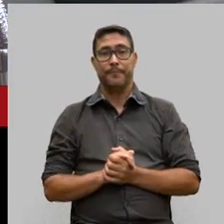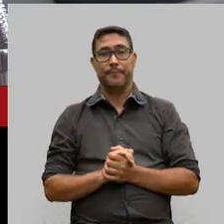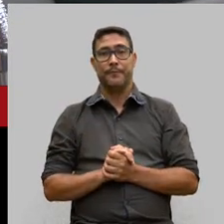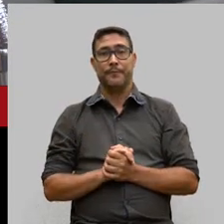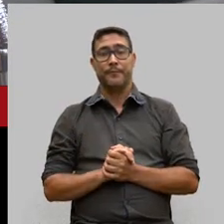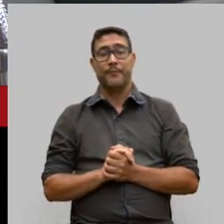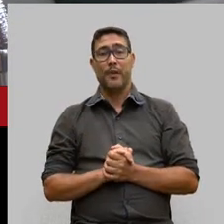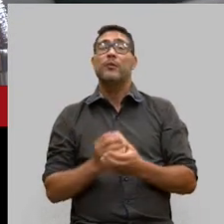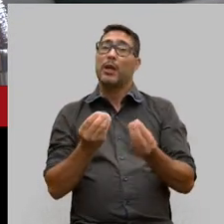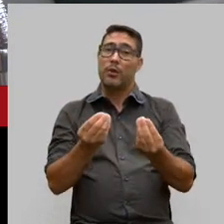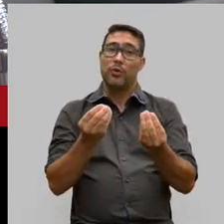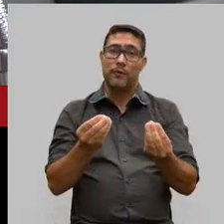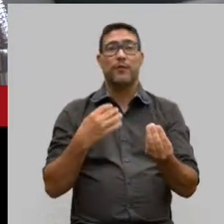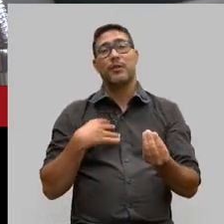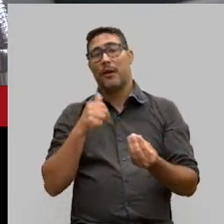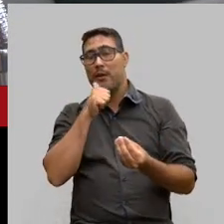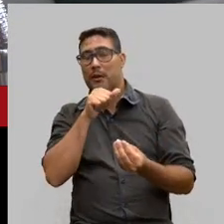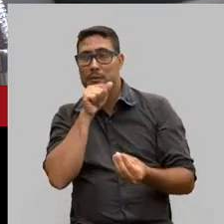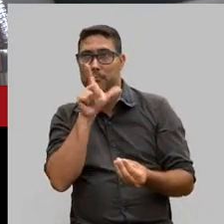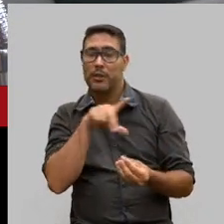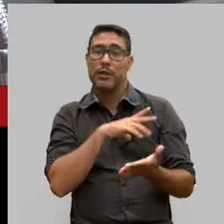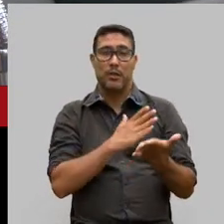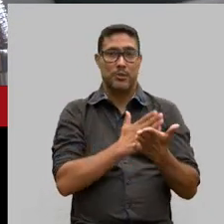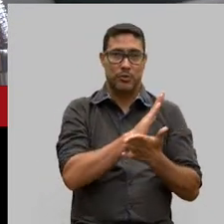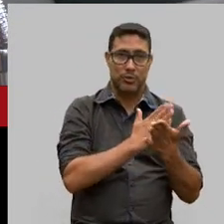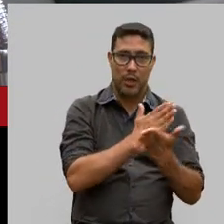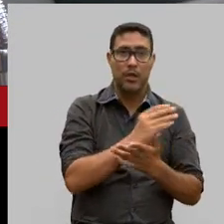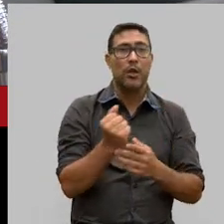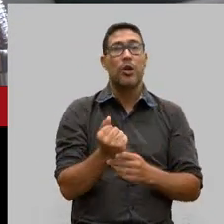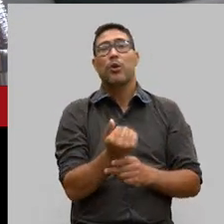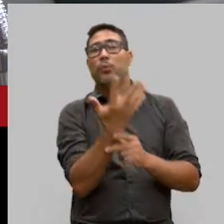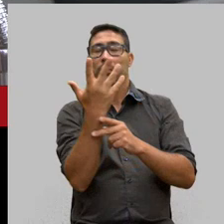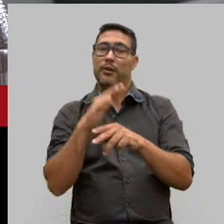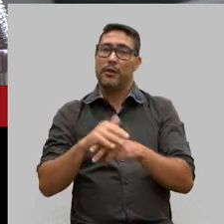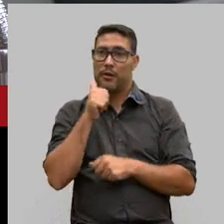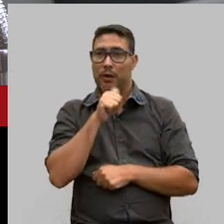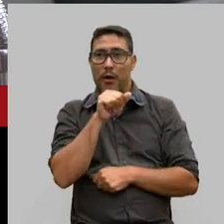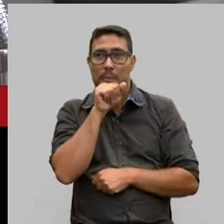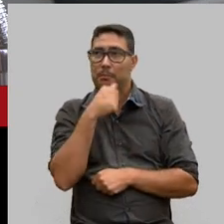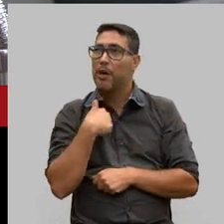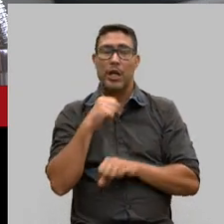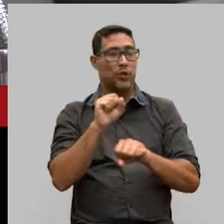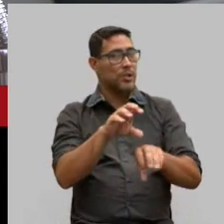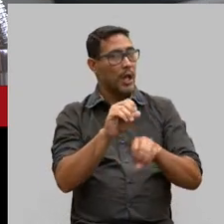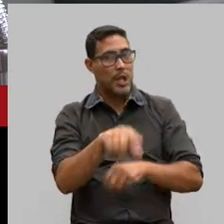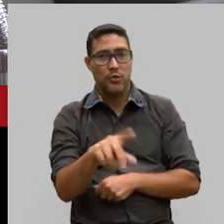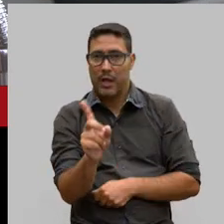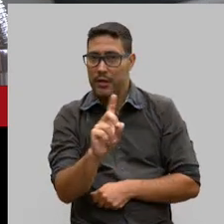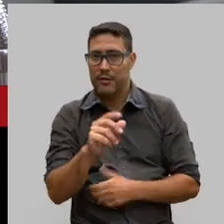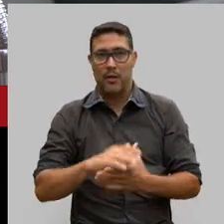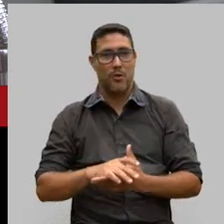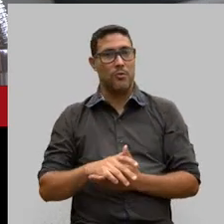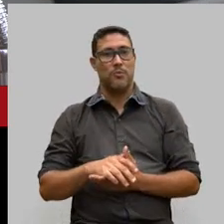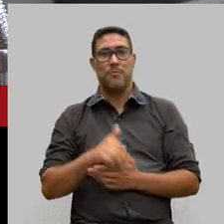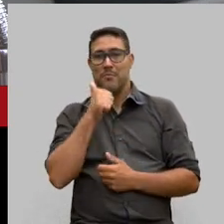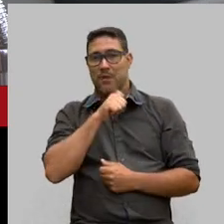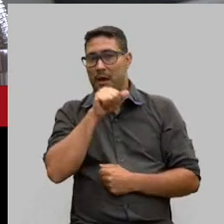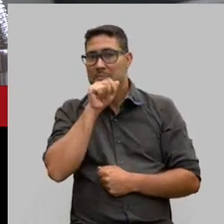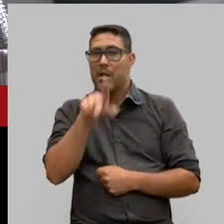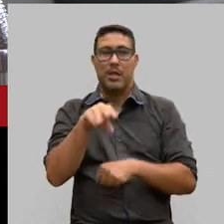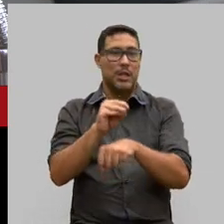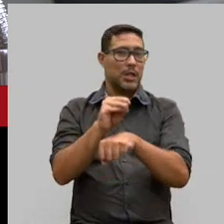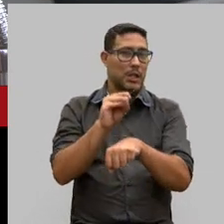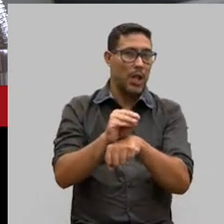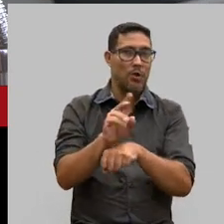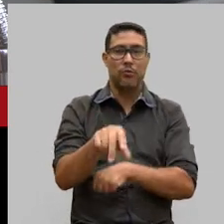que fica a mãe a mãe é chata H quantas vezes eu escutei a mãe não dá educação a mãe não cuida